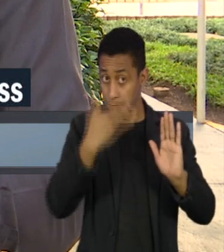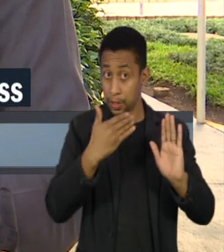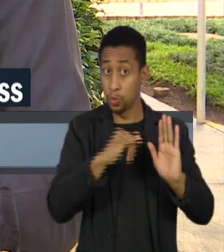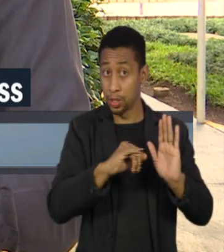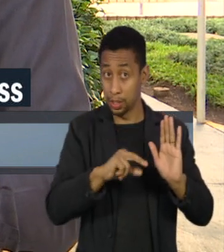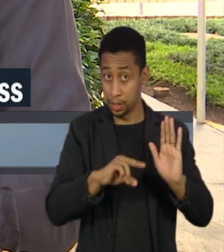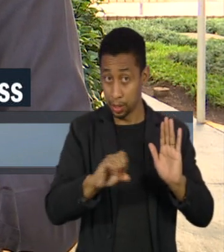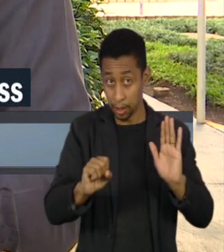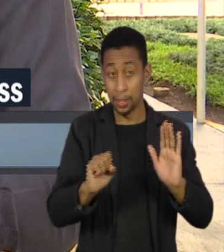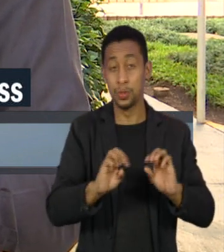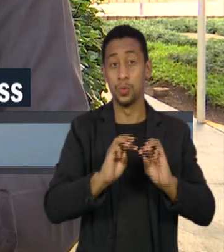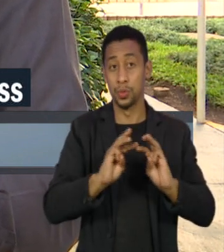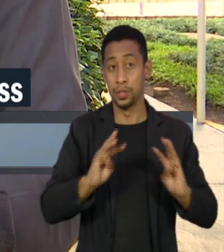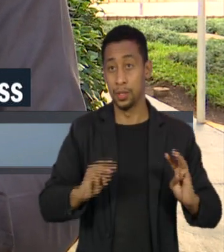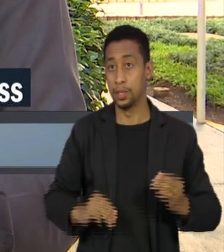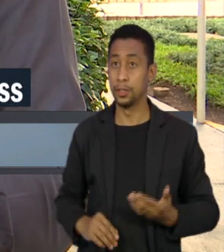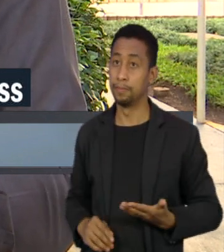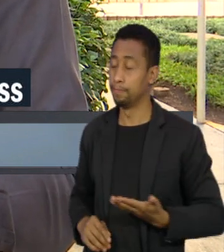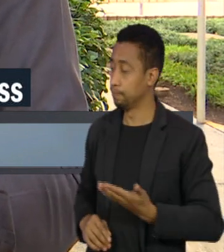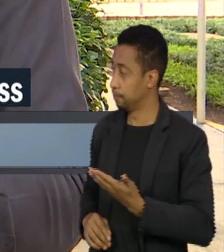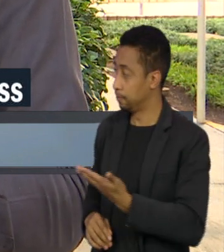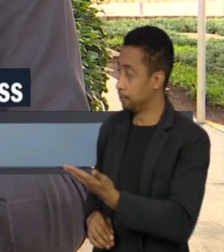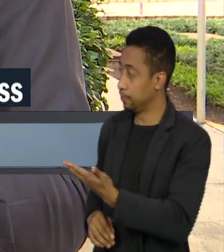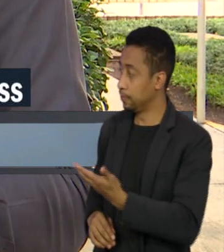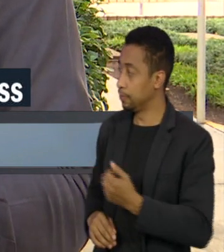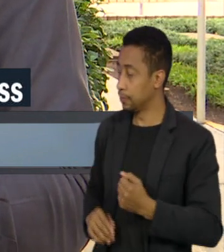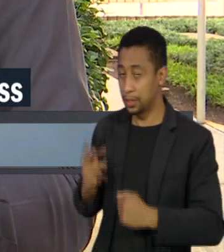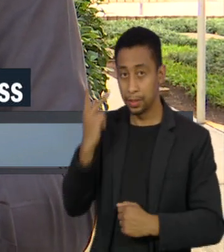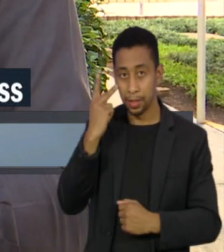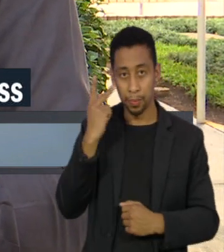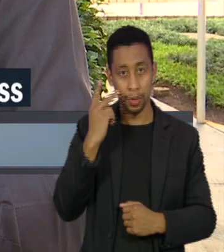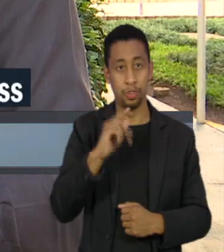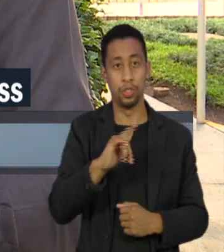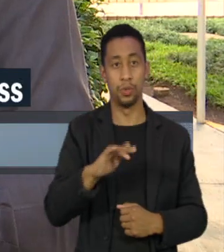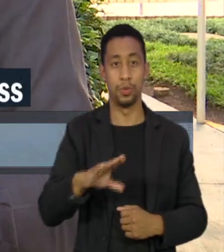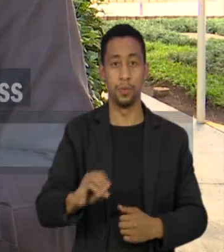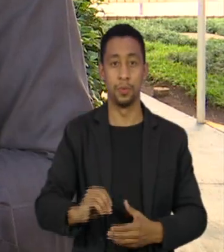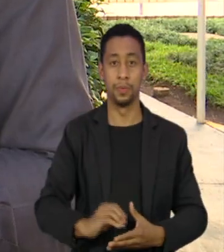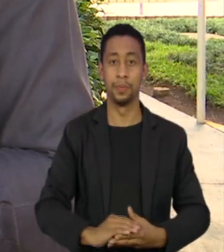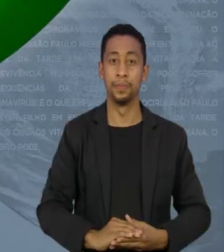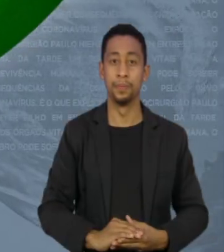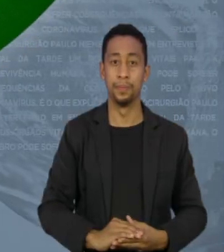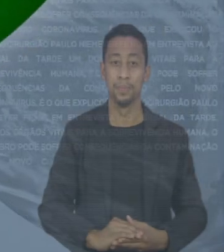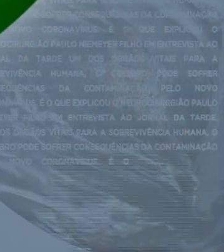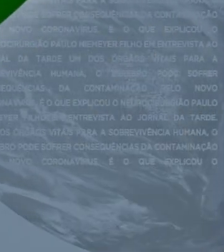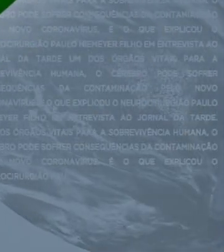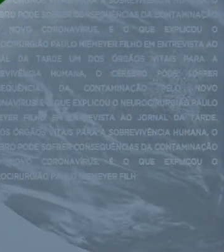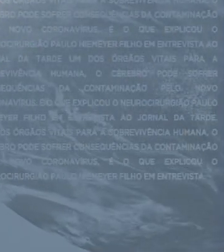acesse o endereço abaixo no site da Caixa. De São Paulo, Jerônimo Moraes.